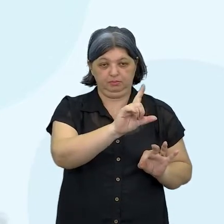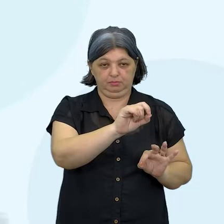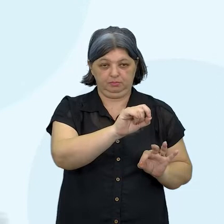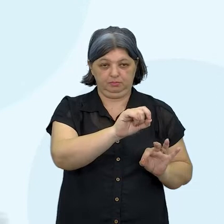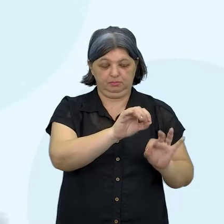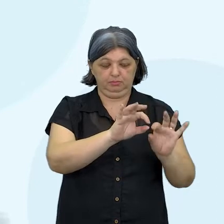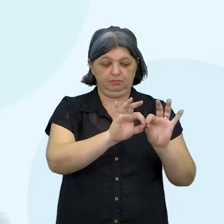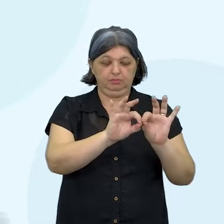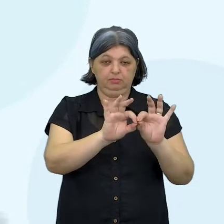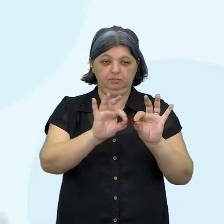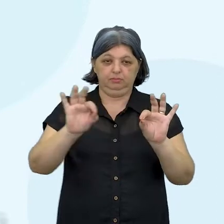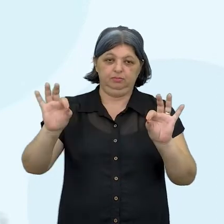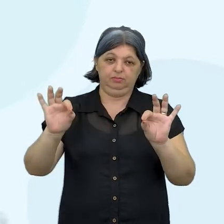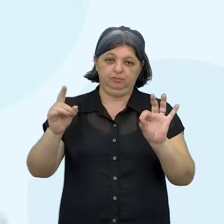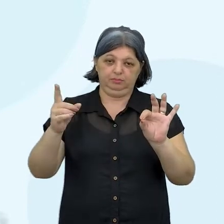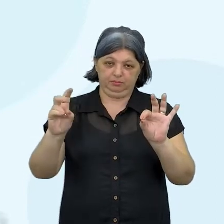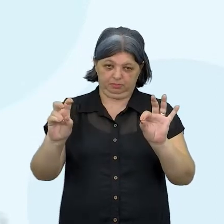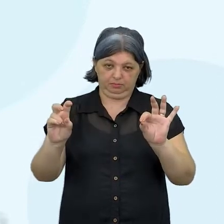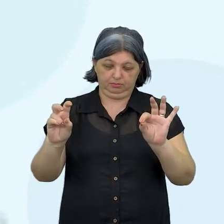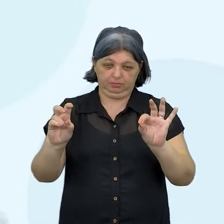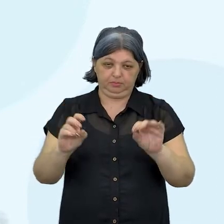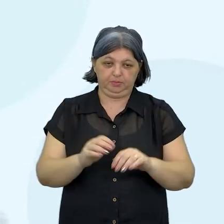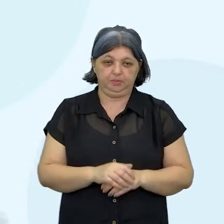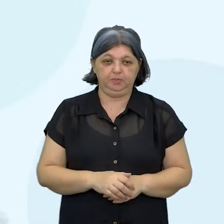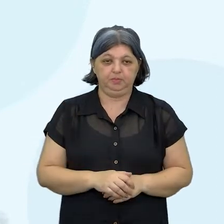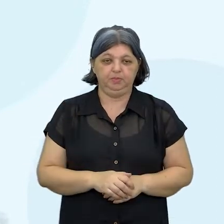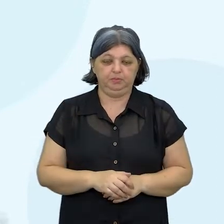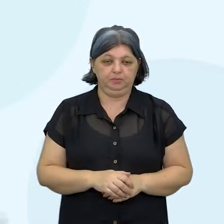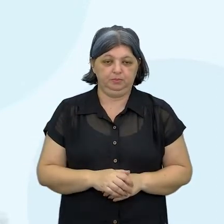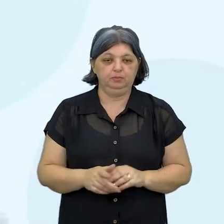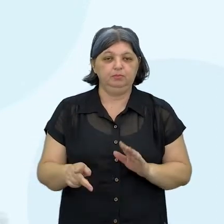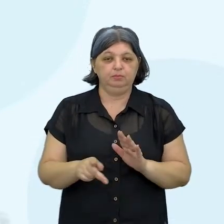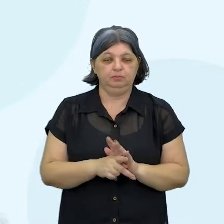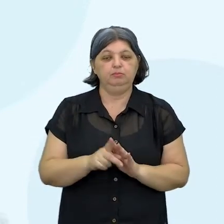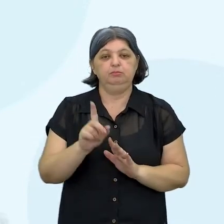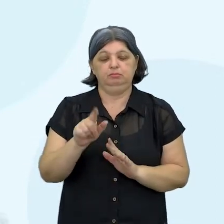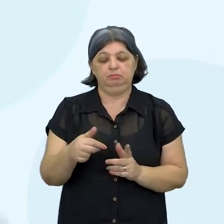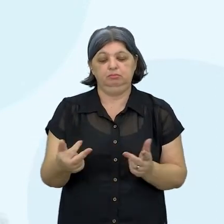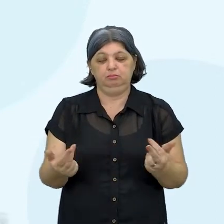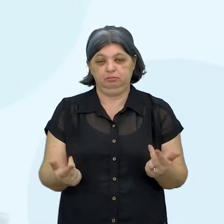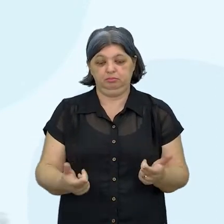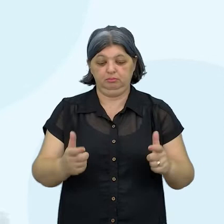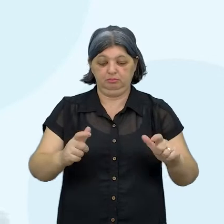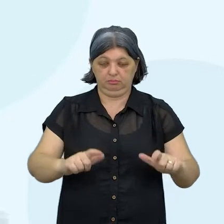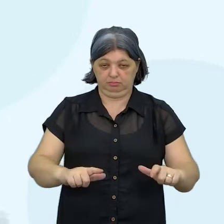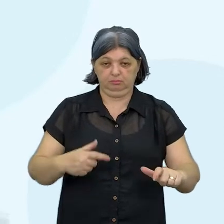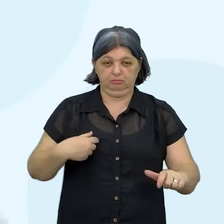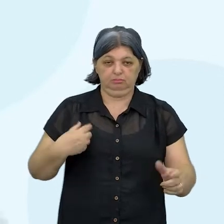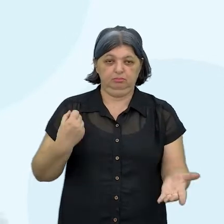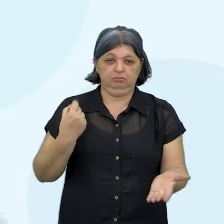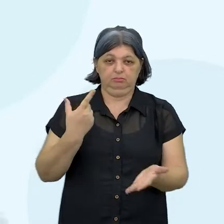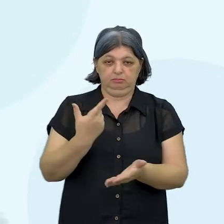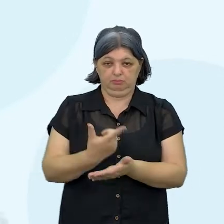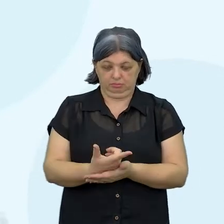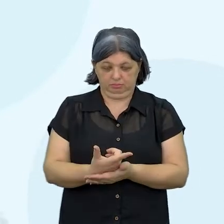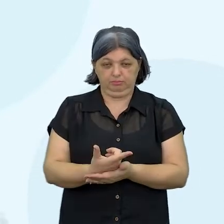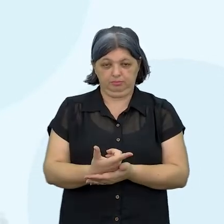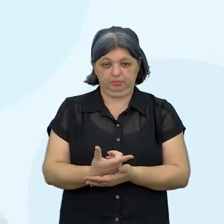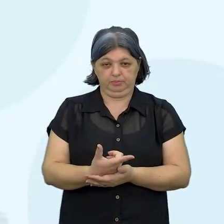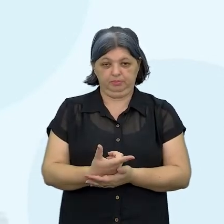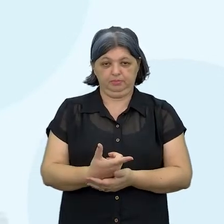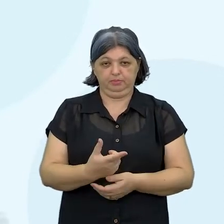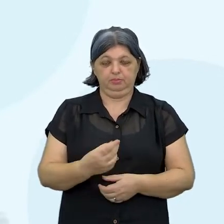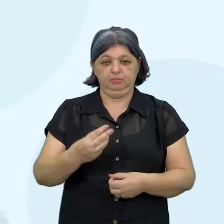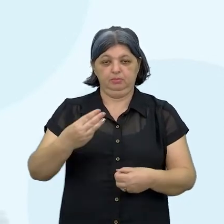15, tá? Que corresponderia ao lote que eu tenho, que eu comprei lá o terreno